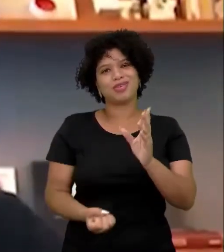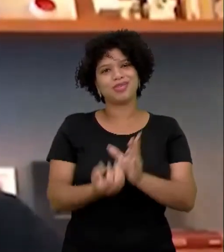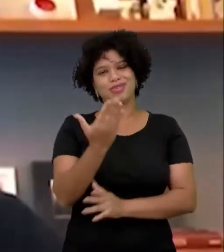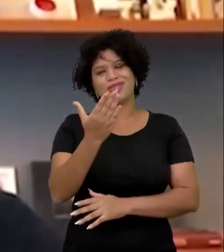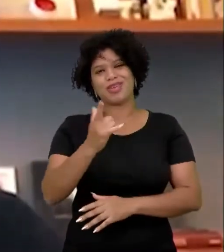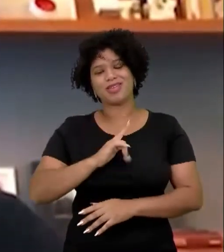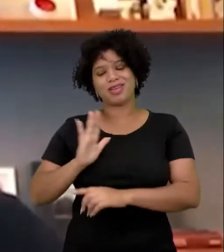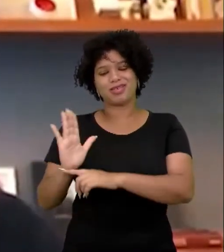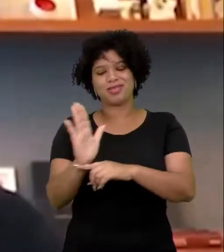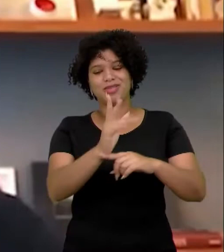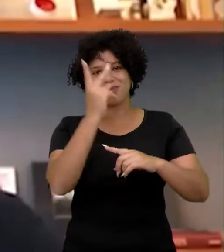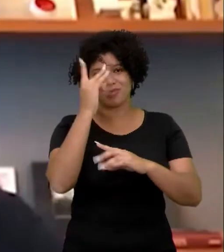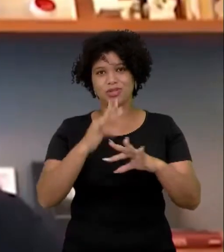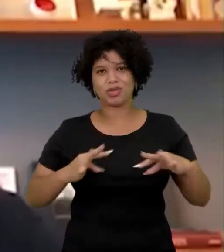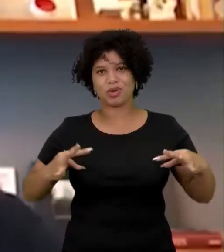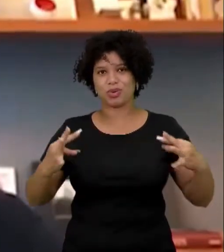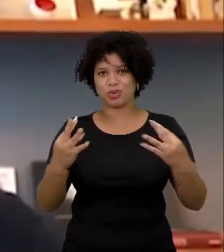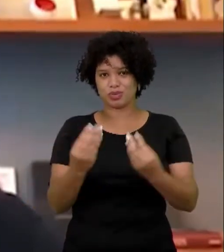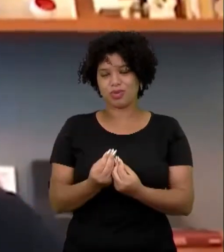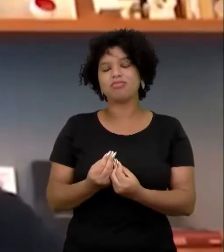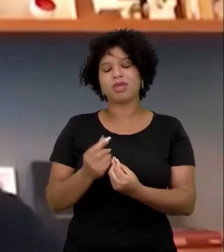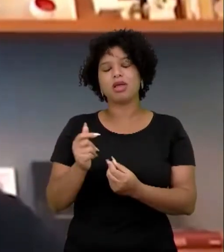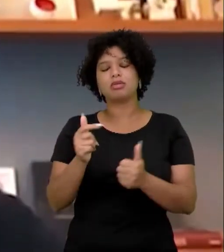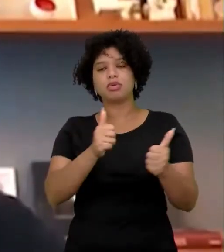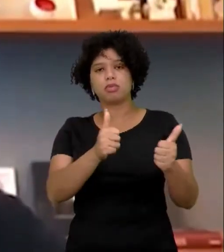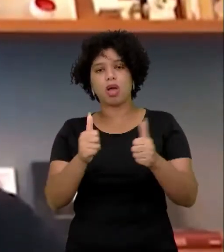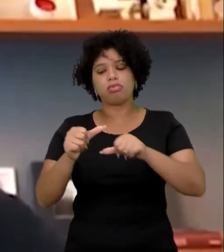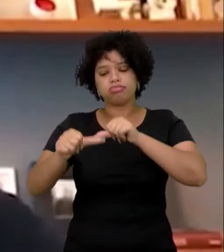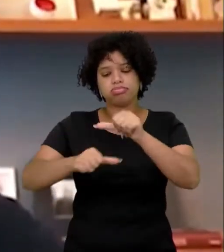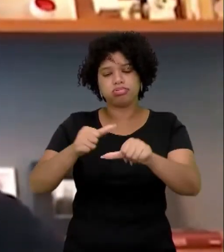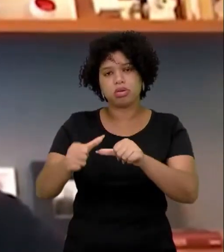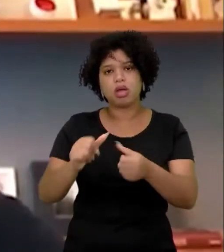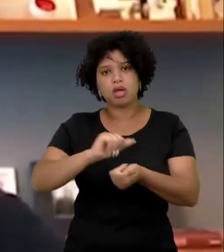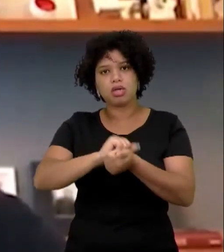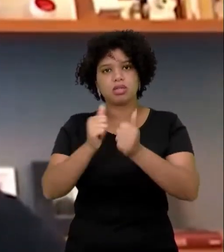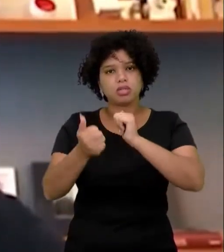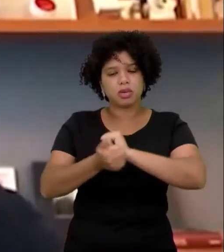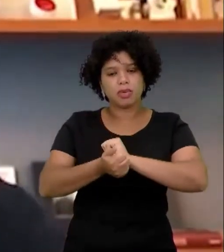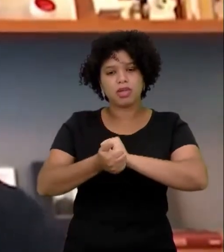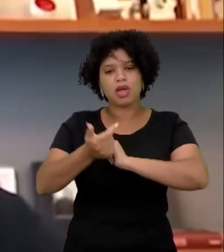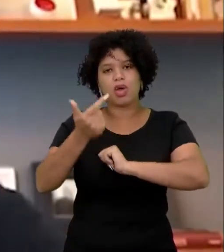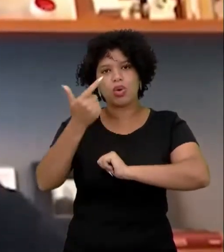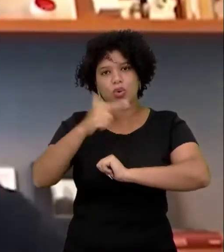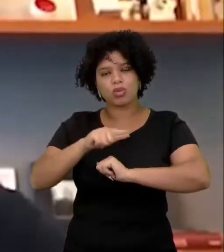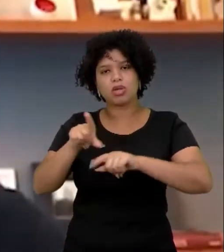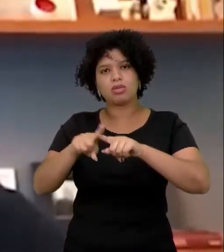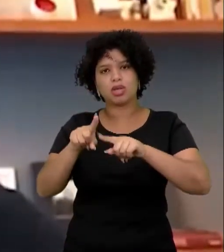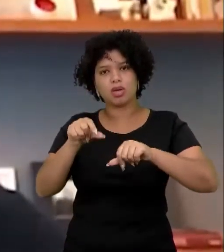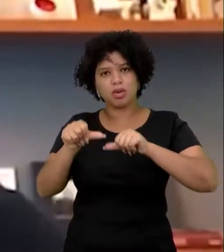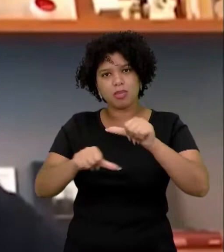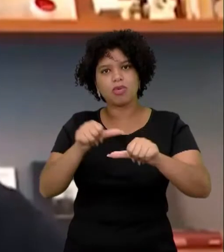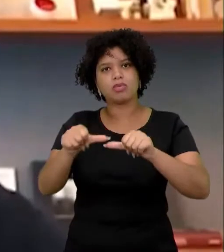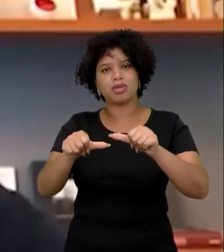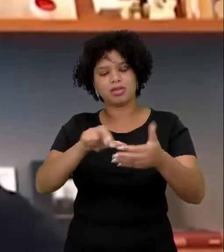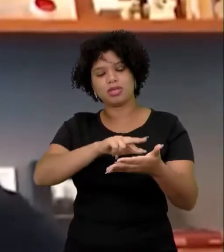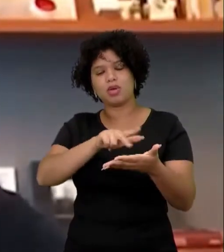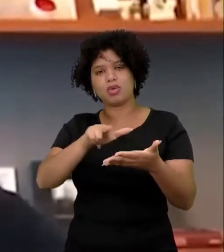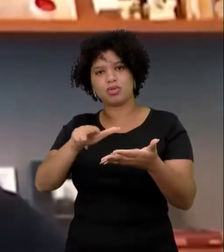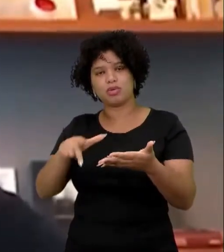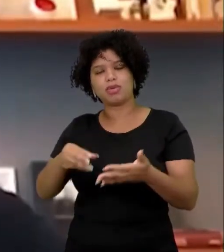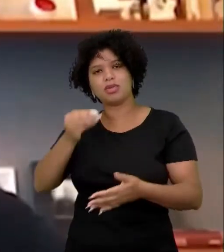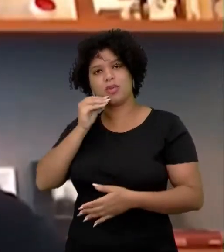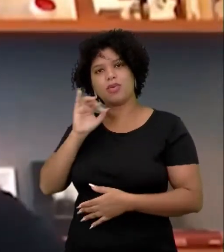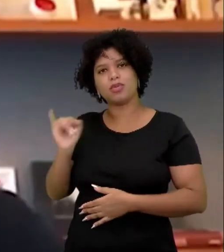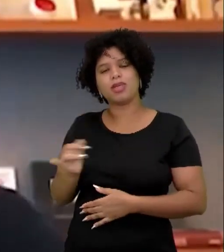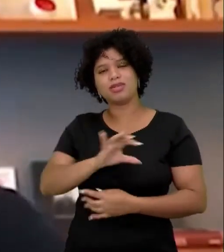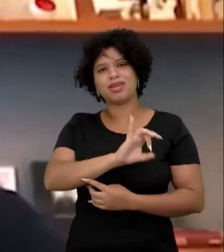para ajudar todo mundo a estar preparado a lidar com essas transformações e, assim, transformar as próprias transformações em uma